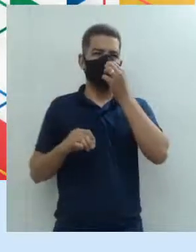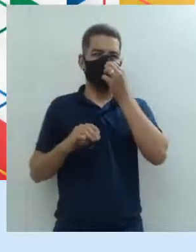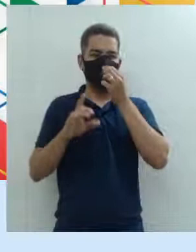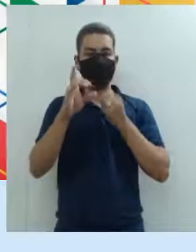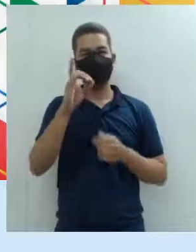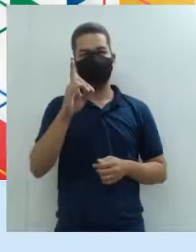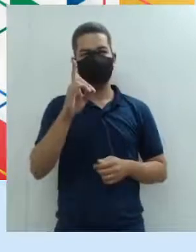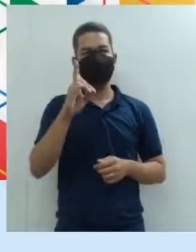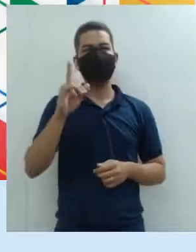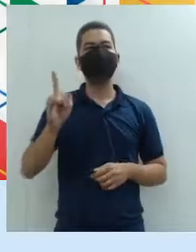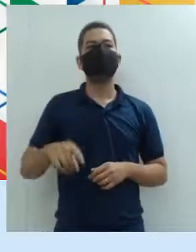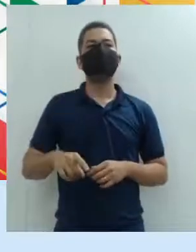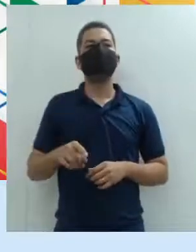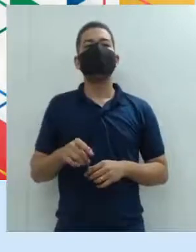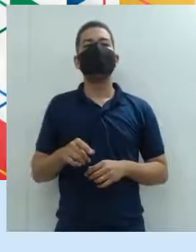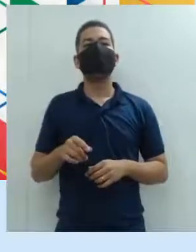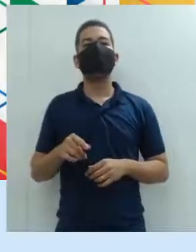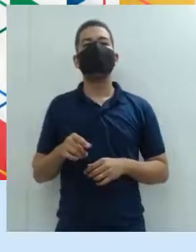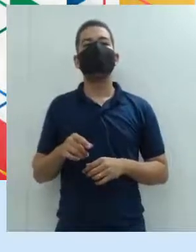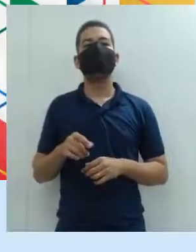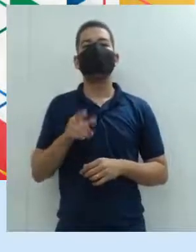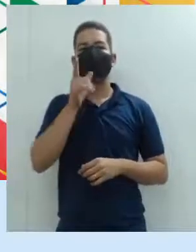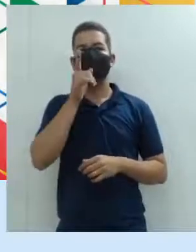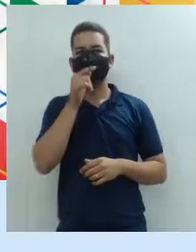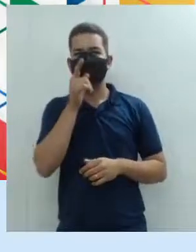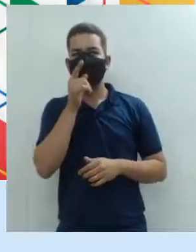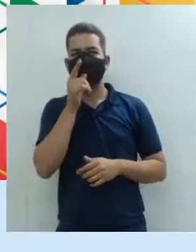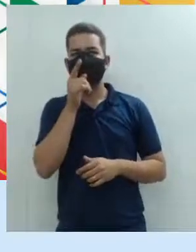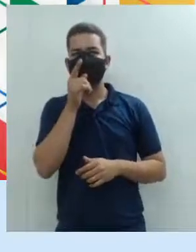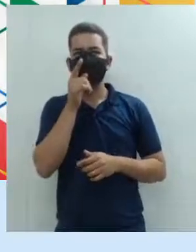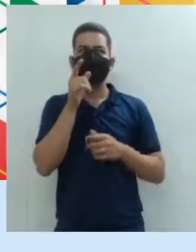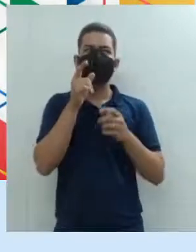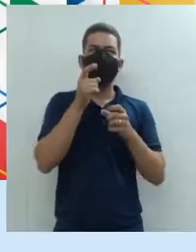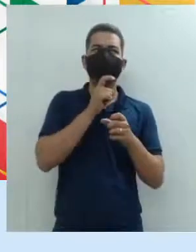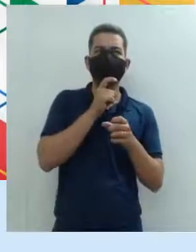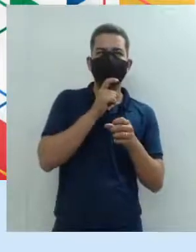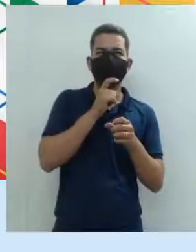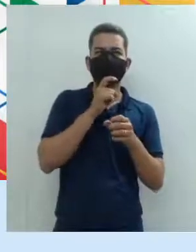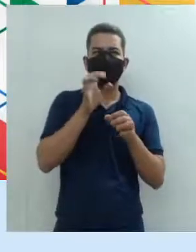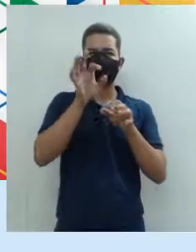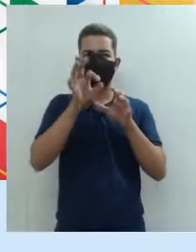D, da água para um cubo de gelo flutuando nela. Também não, a gente viu